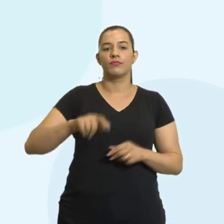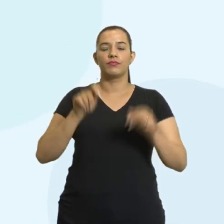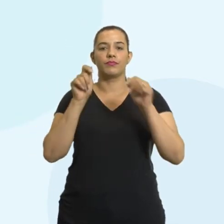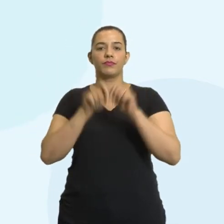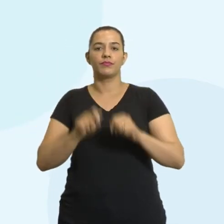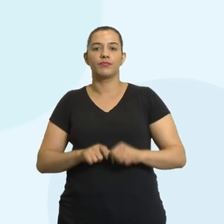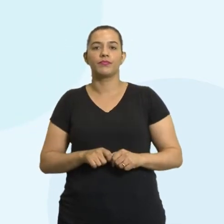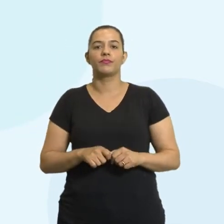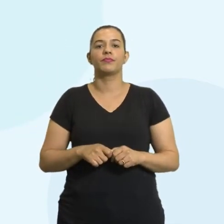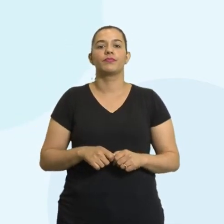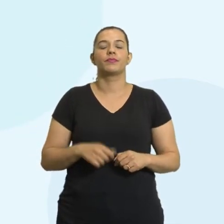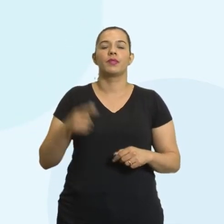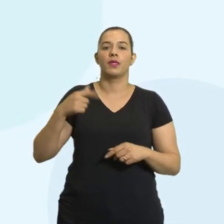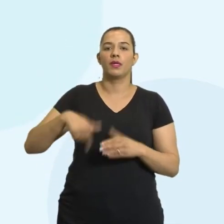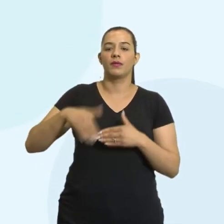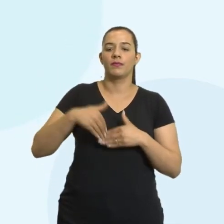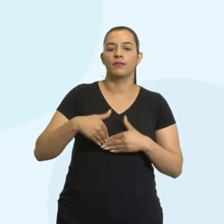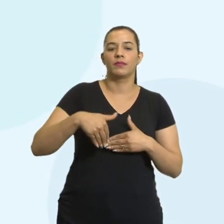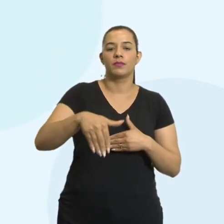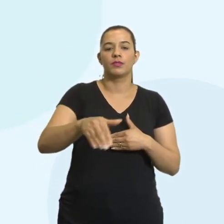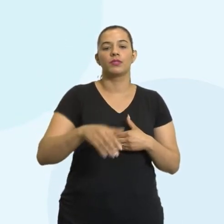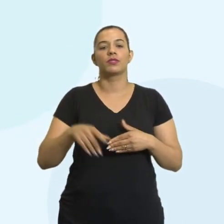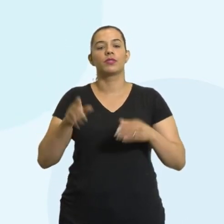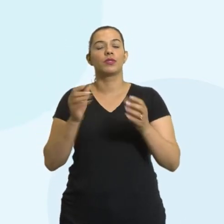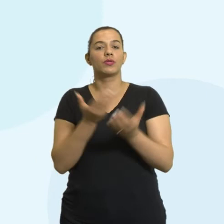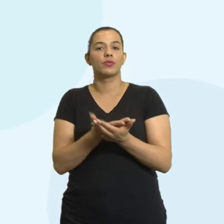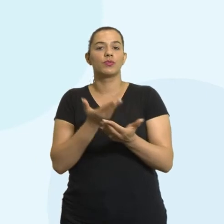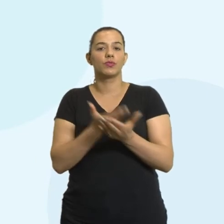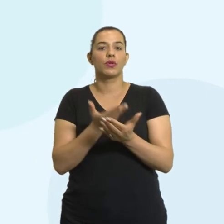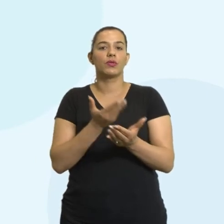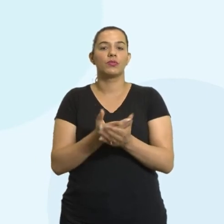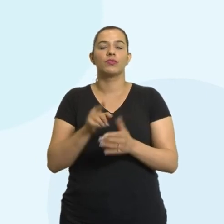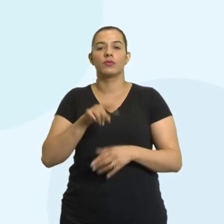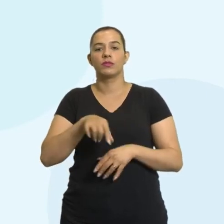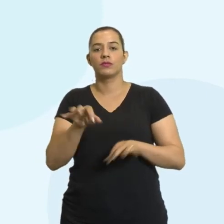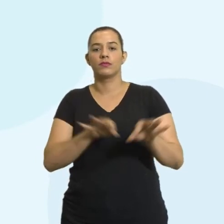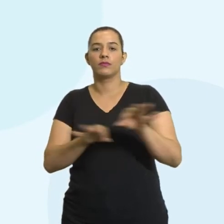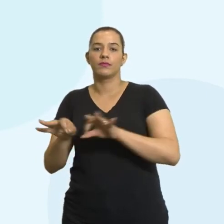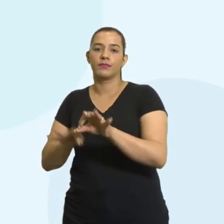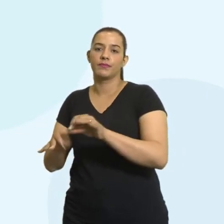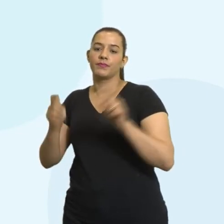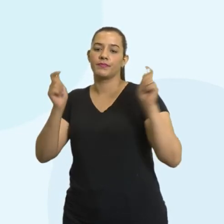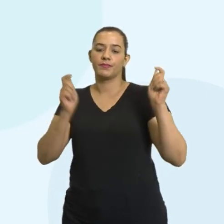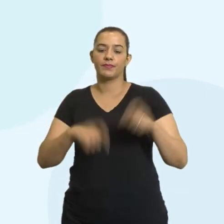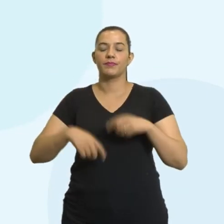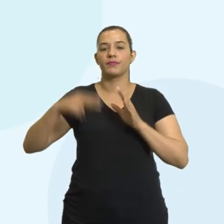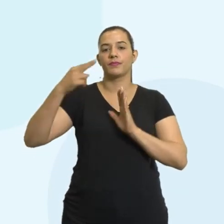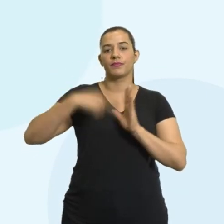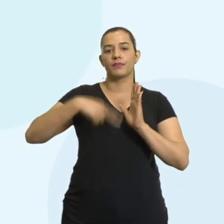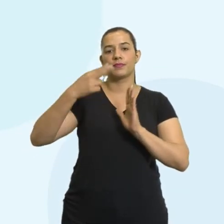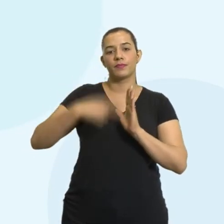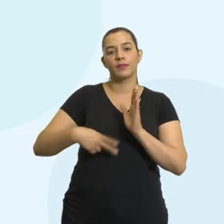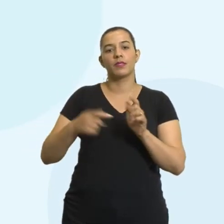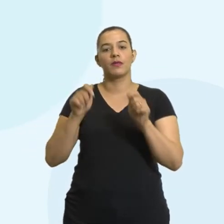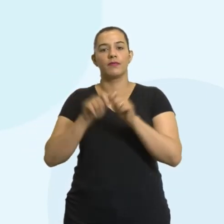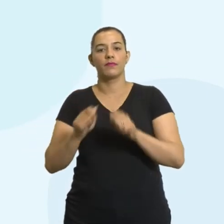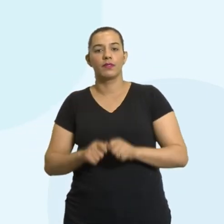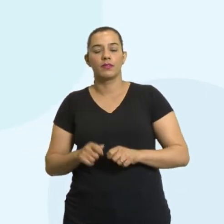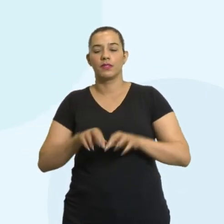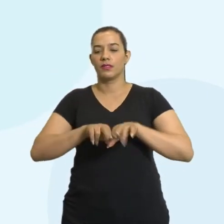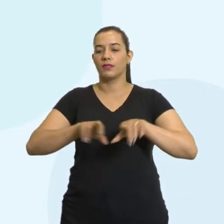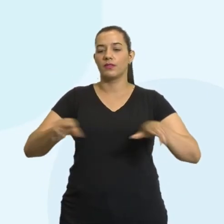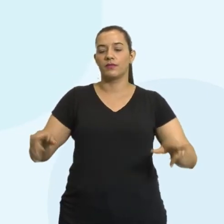partir disso que os estudantes vão averiguando as hipóteses de leitura e realizando as